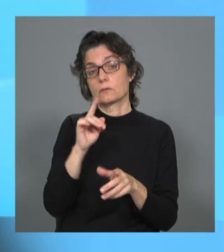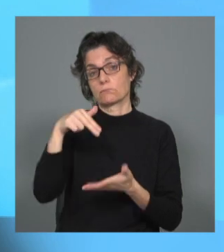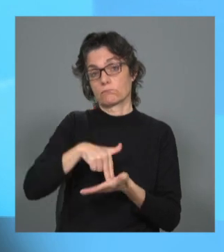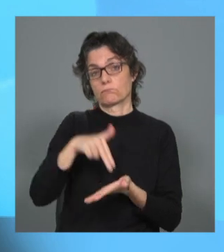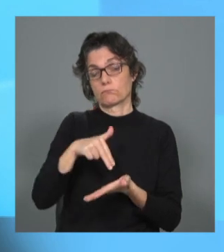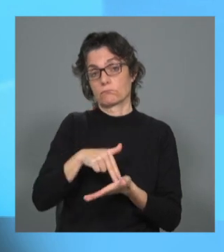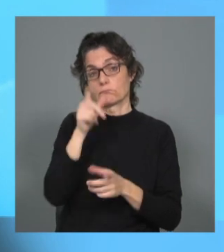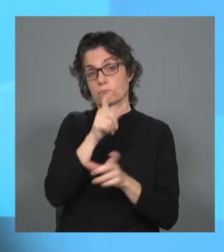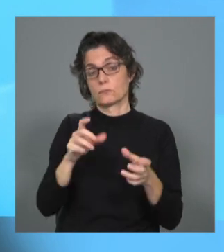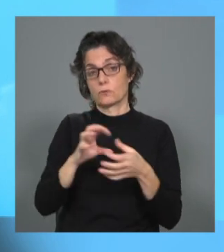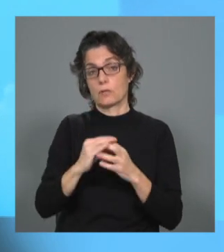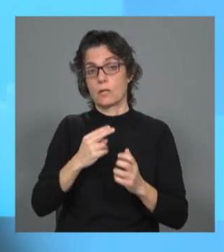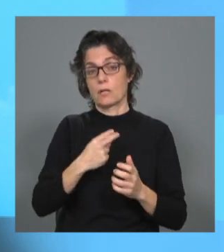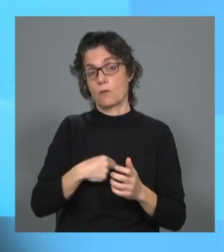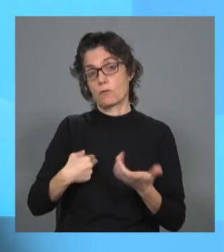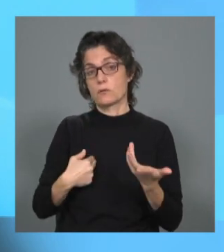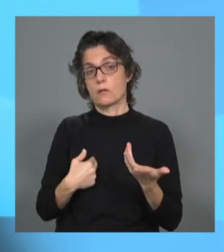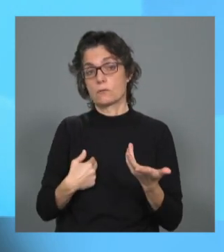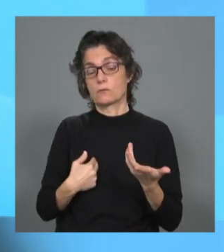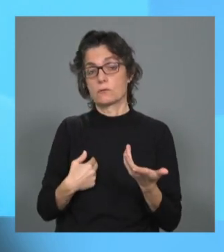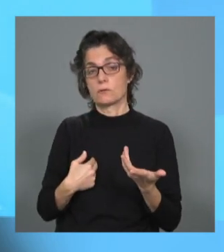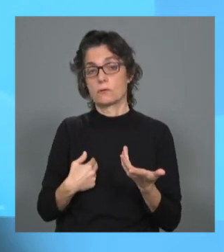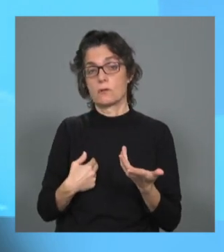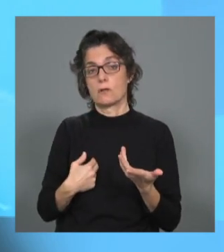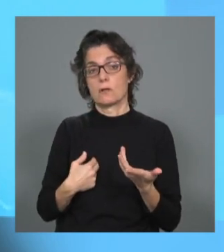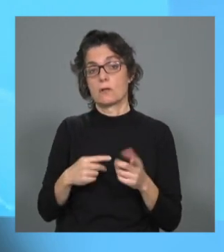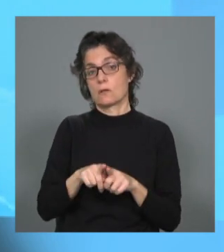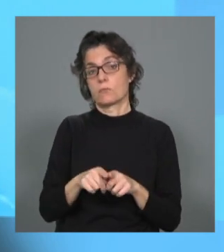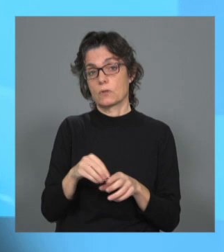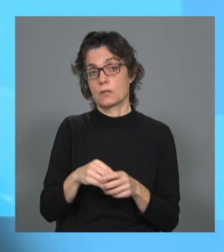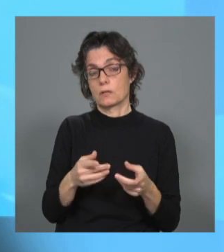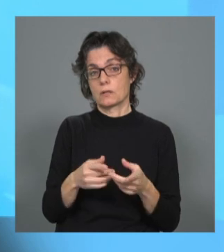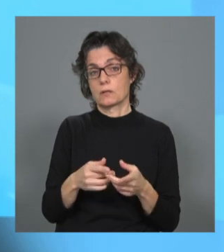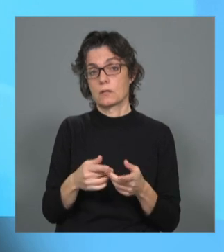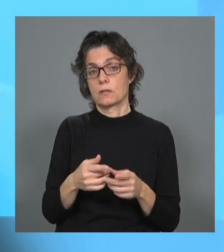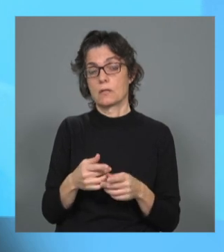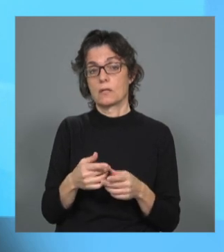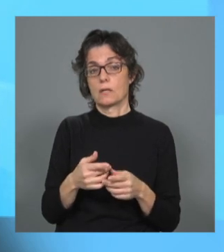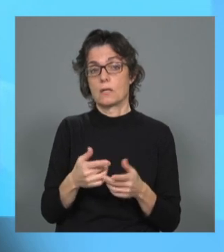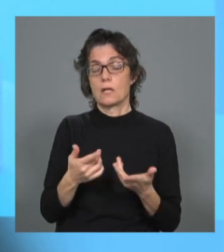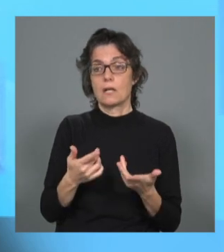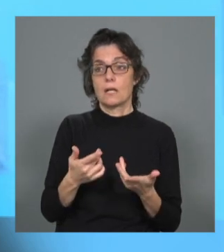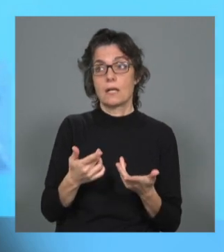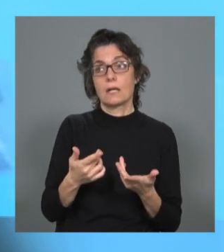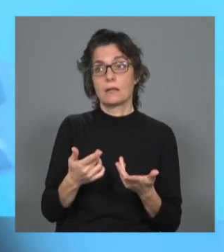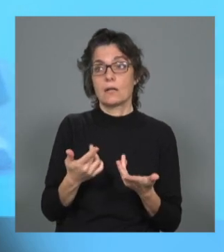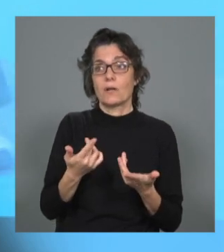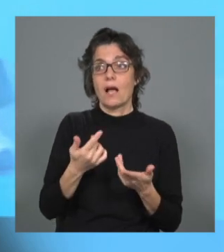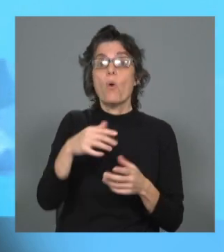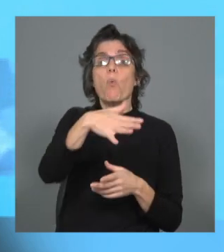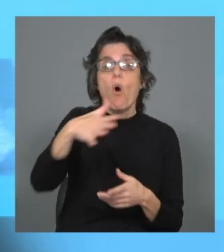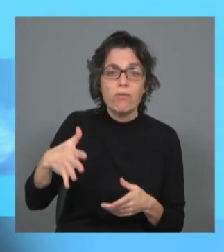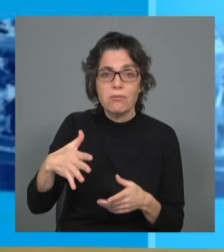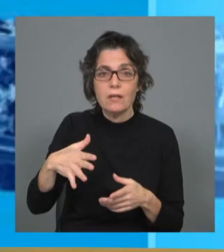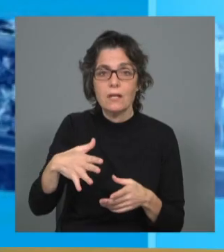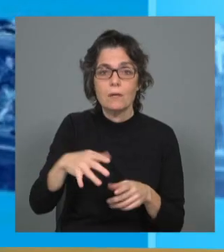política. Direi que a ideia não é que eles se percebam onde estão, mas é bom que estejam, não é? Que influenciem. E